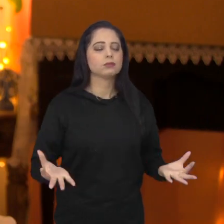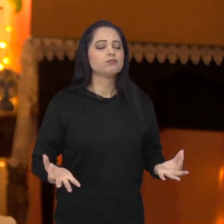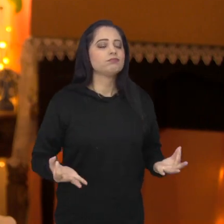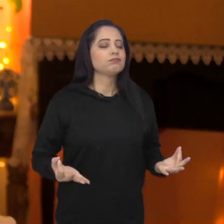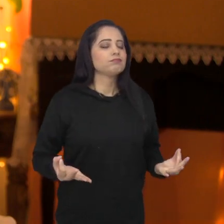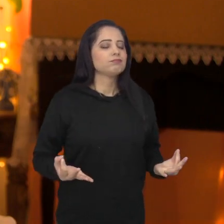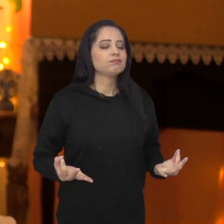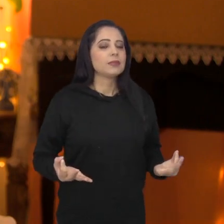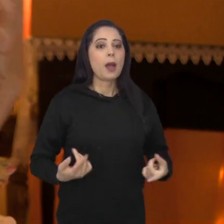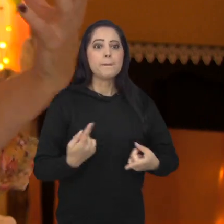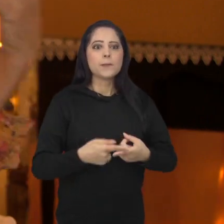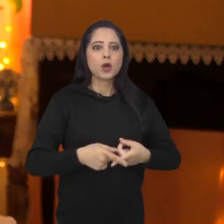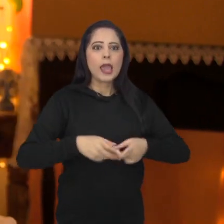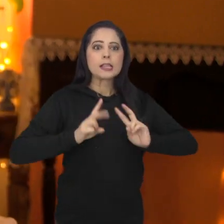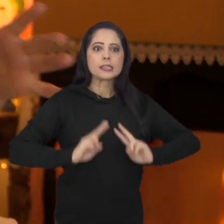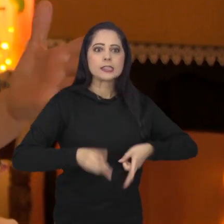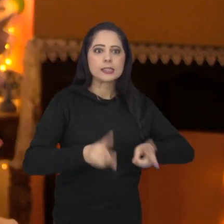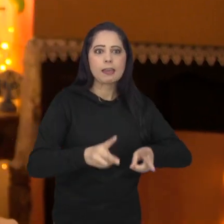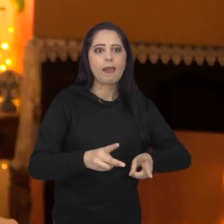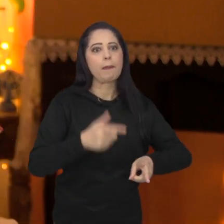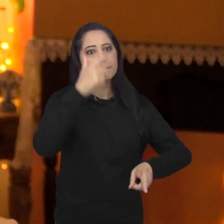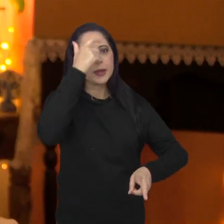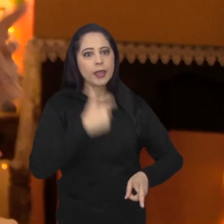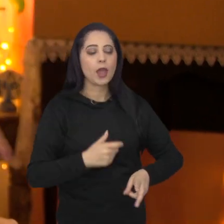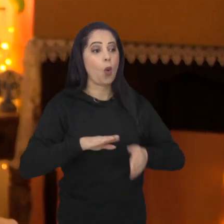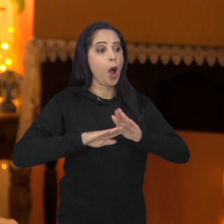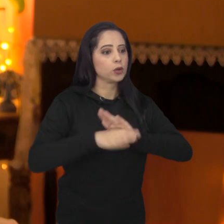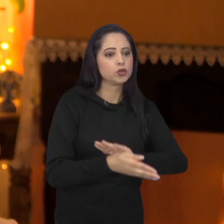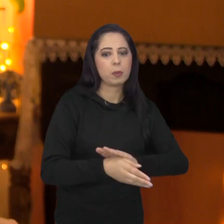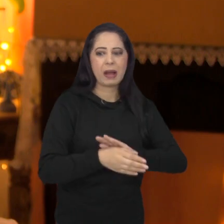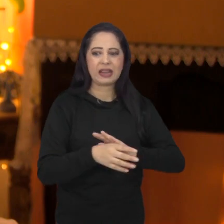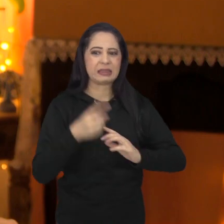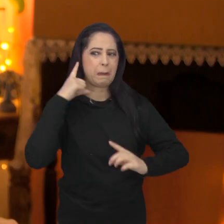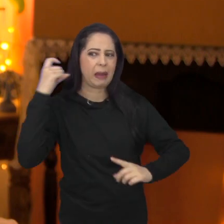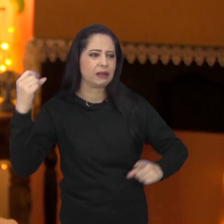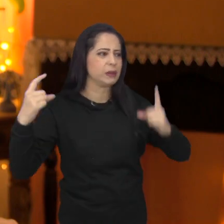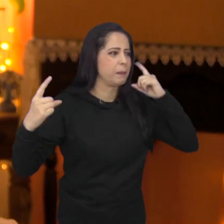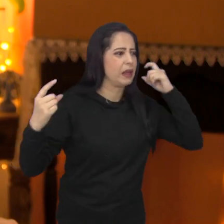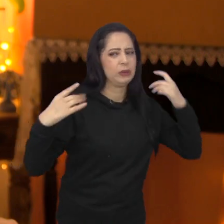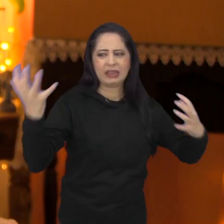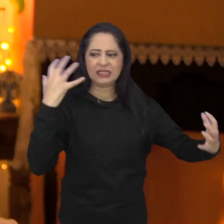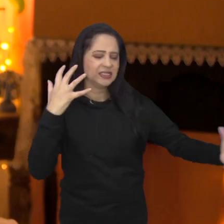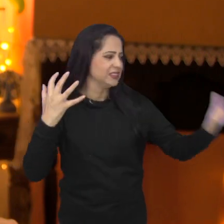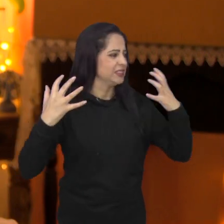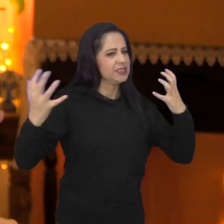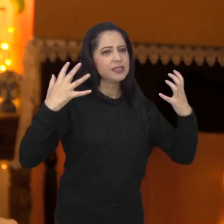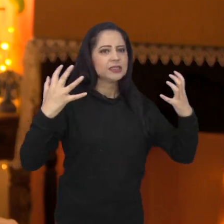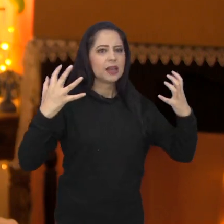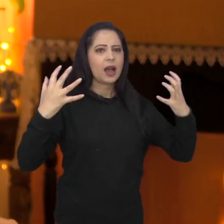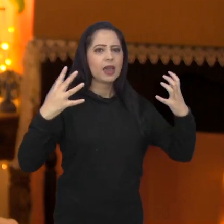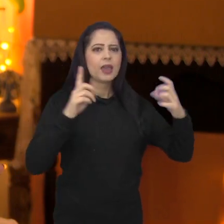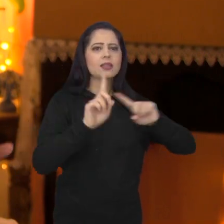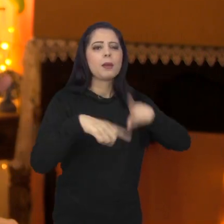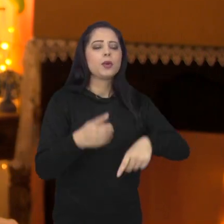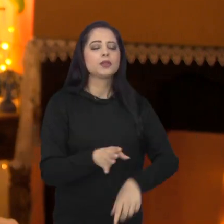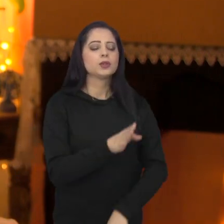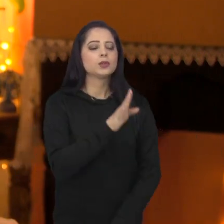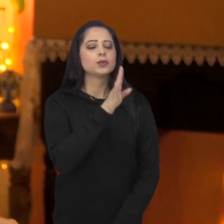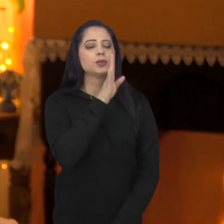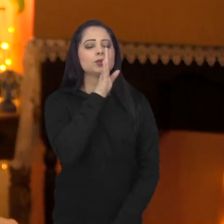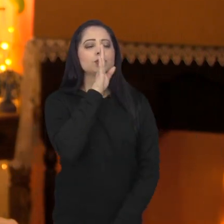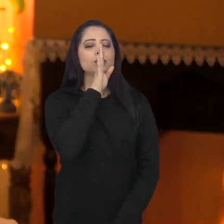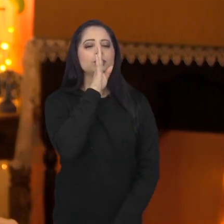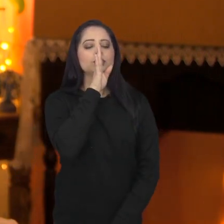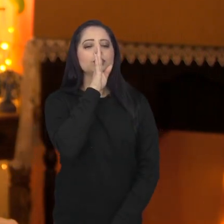conta de estar sempre com, sabe, com som, com barulhos, com as coisas todas, eu acho que o silêncio é um bom momento, assim, para,